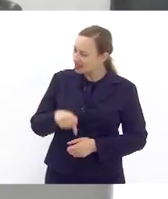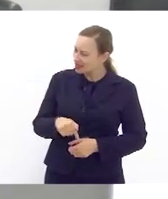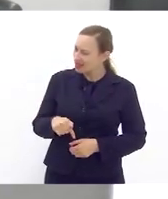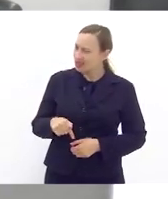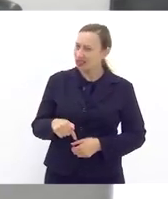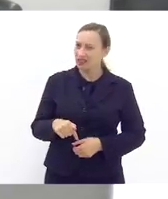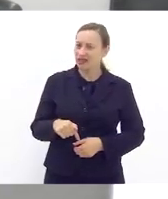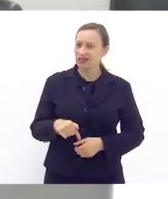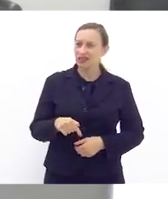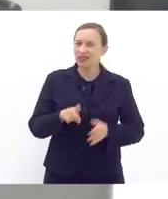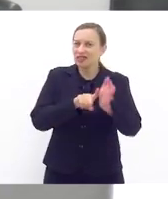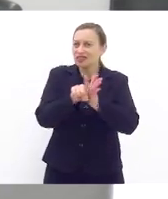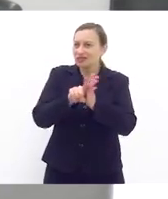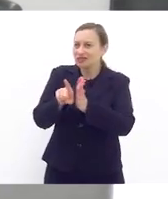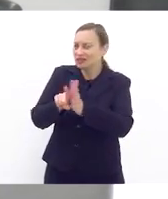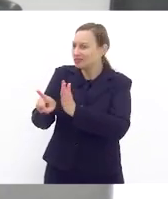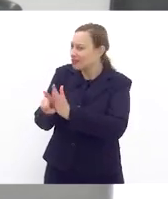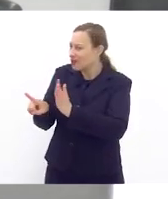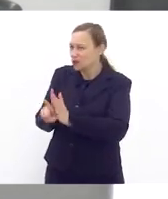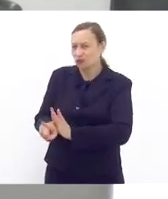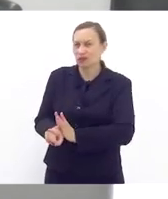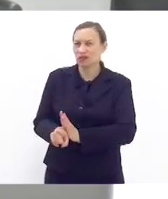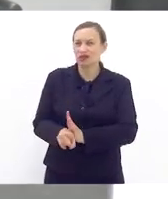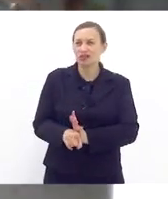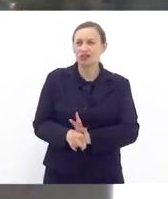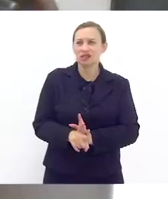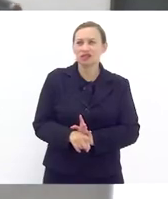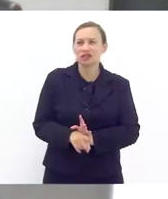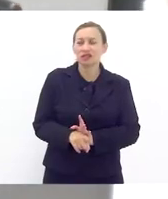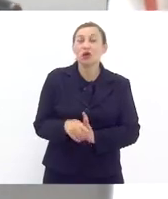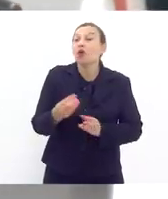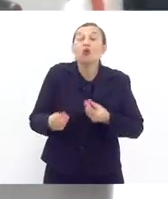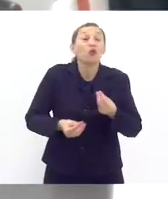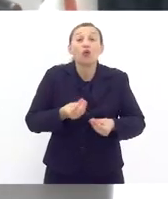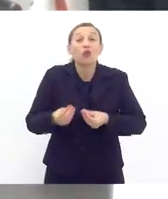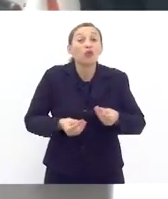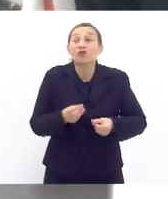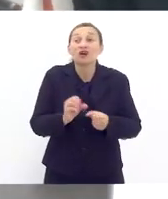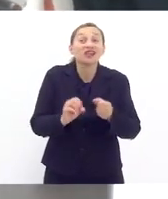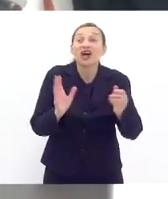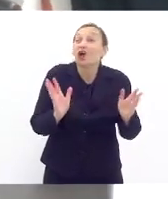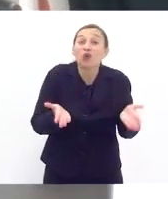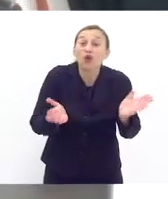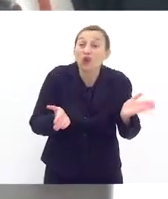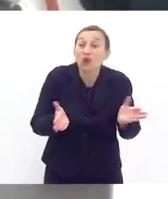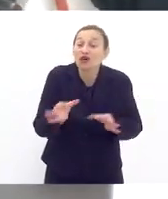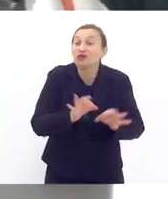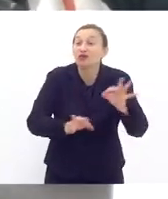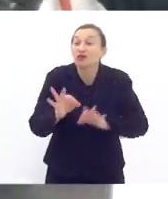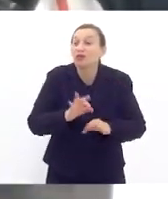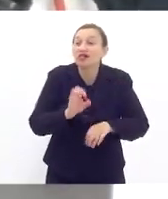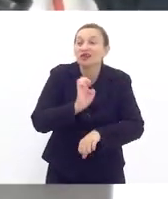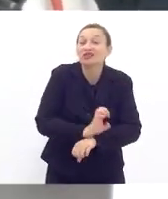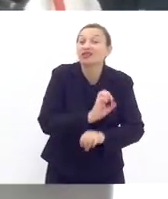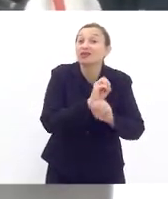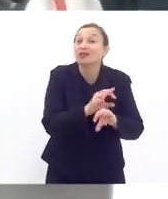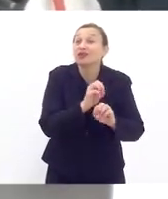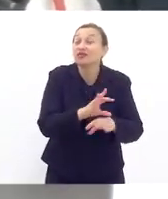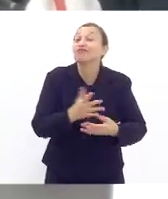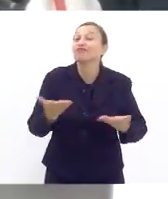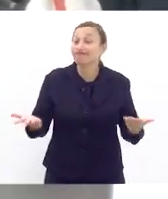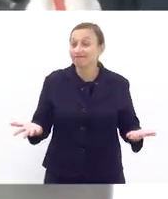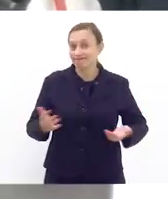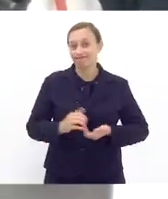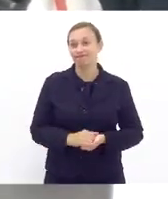diante dessas perguntas feitas né como é que a gente faz agora diante do plano Estadual de Educação